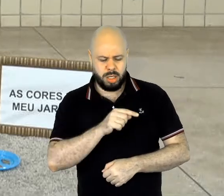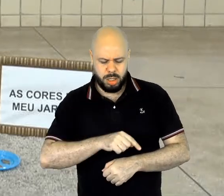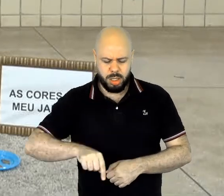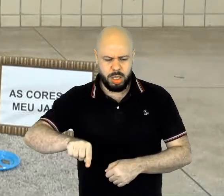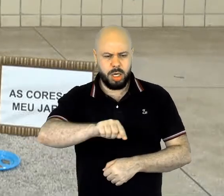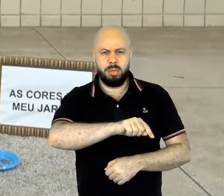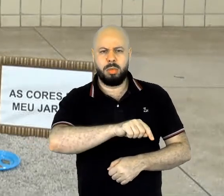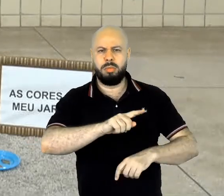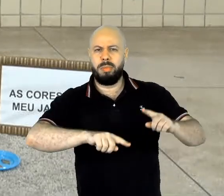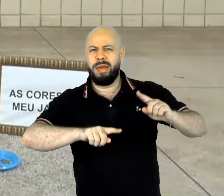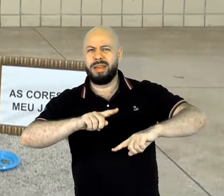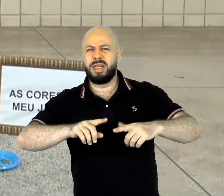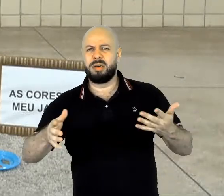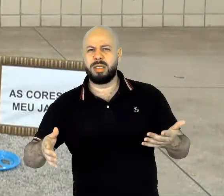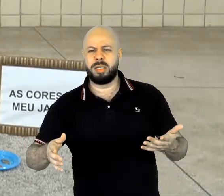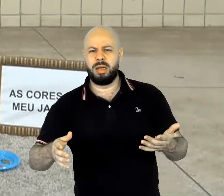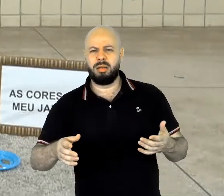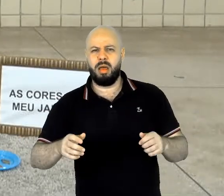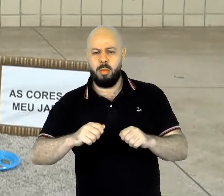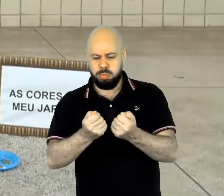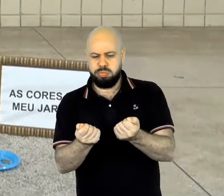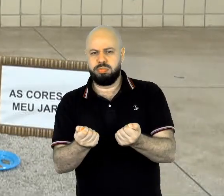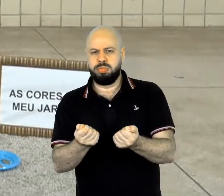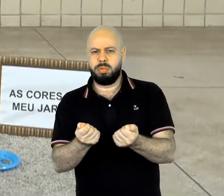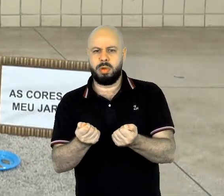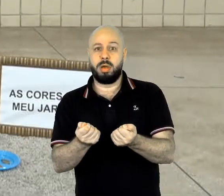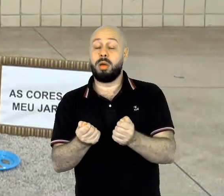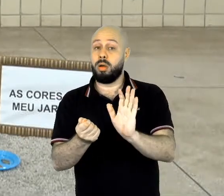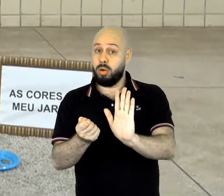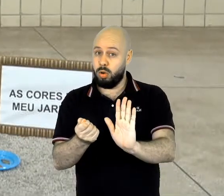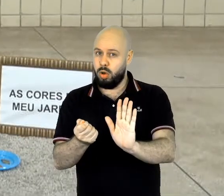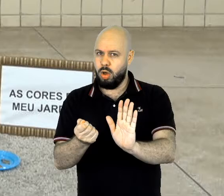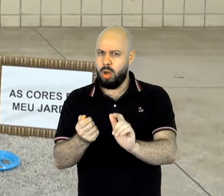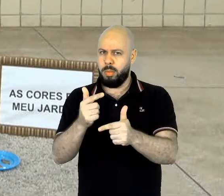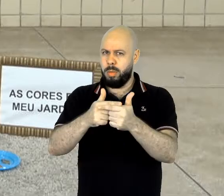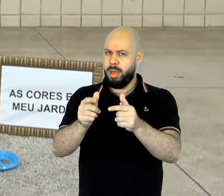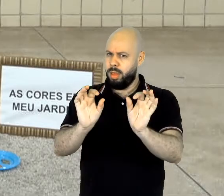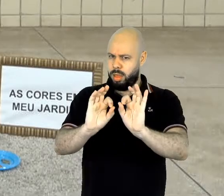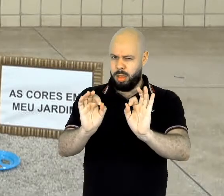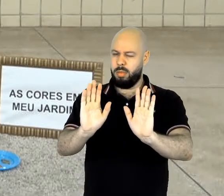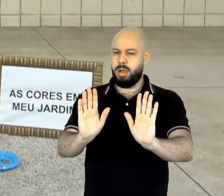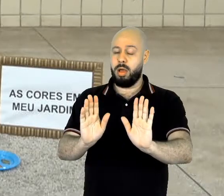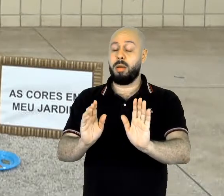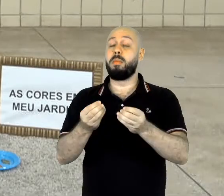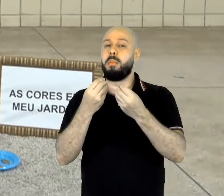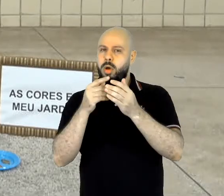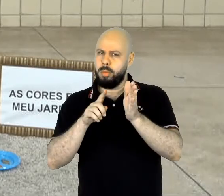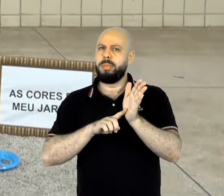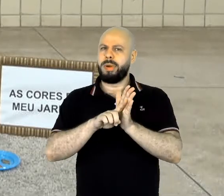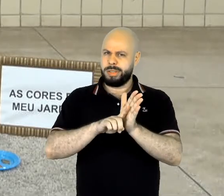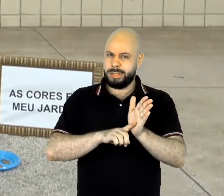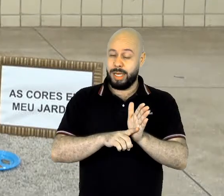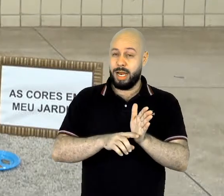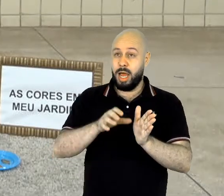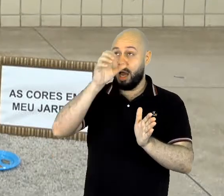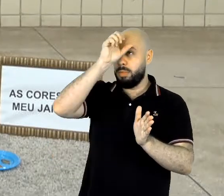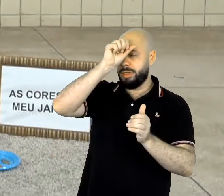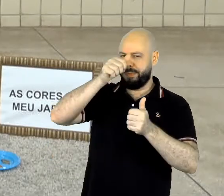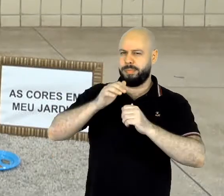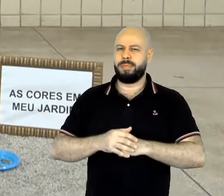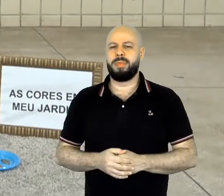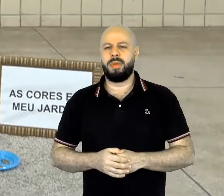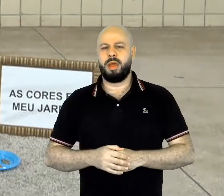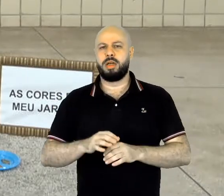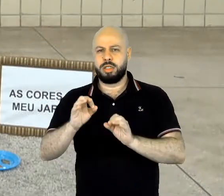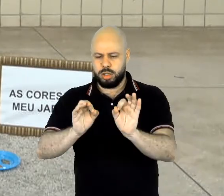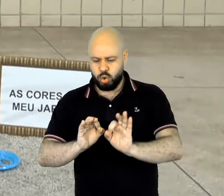você recolheu, mas a sua criança está quebrado, não tem problema não, porque também vai fazer parte da pesquisa. Depois que você fizer isso, você vai chamar a